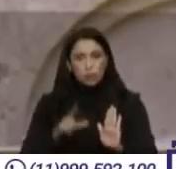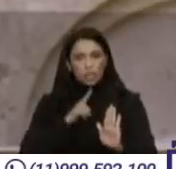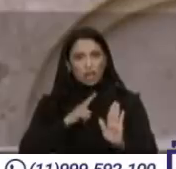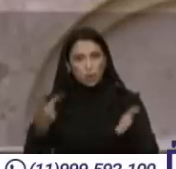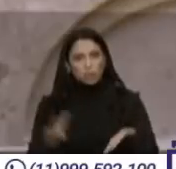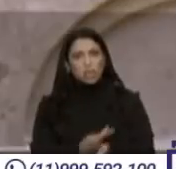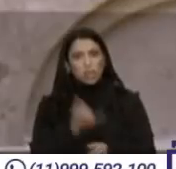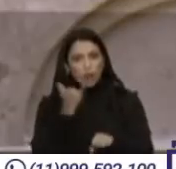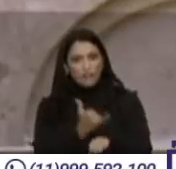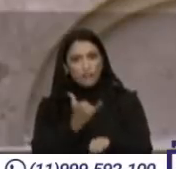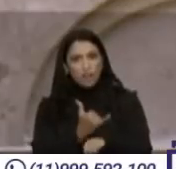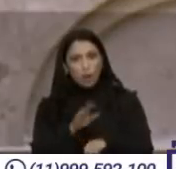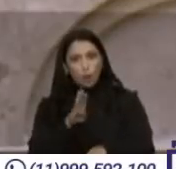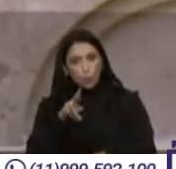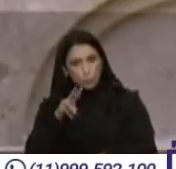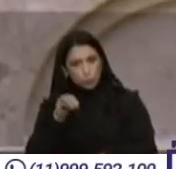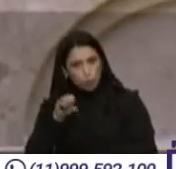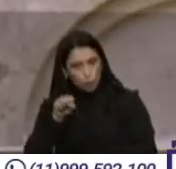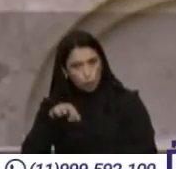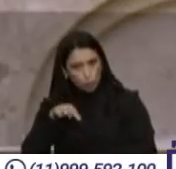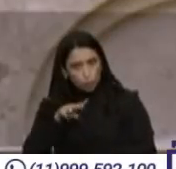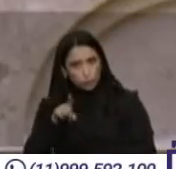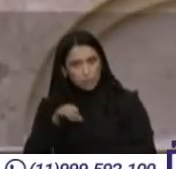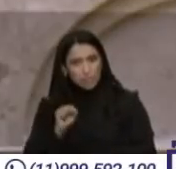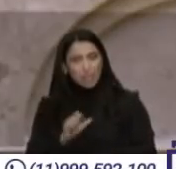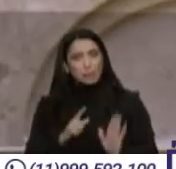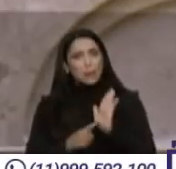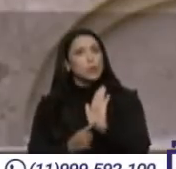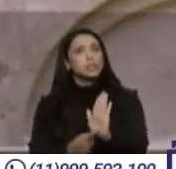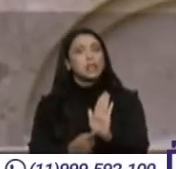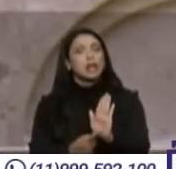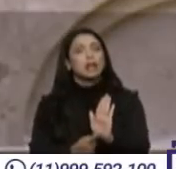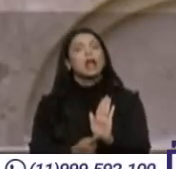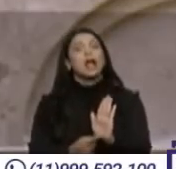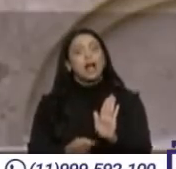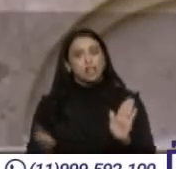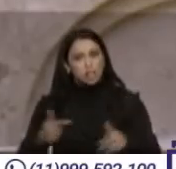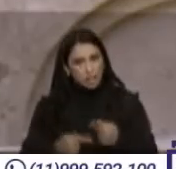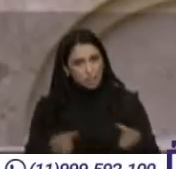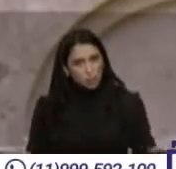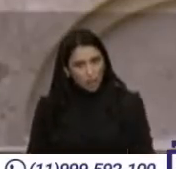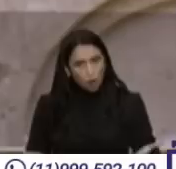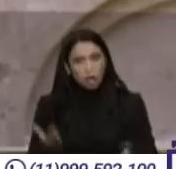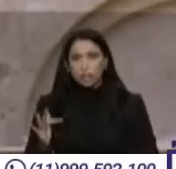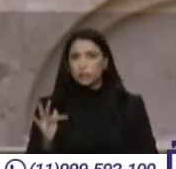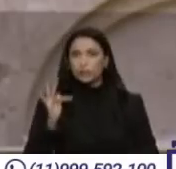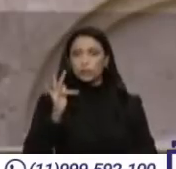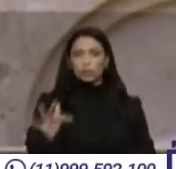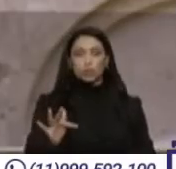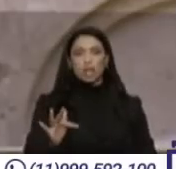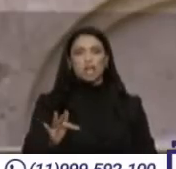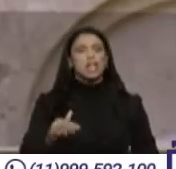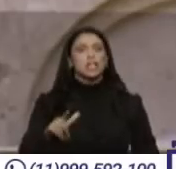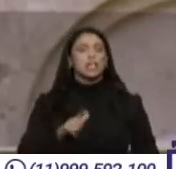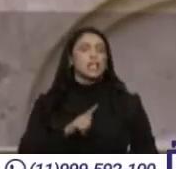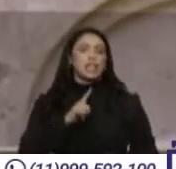bronze como lembrança às presentes e futuras gerações de que nem os vultos mais